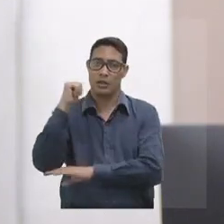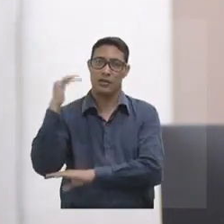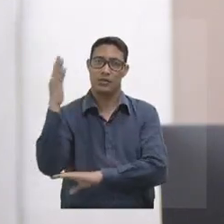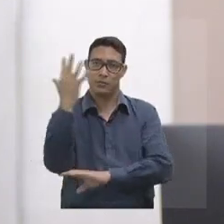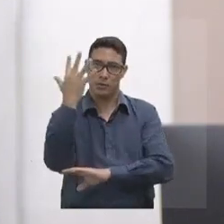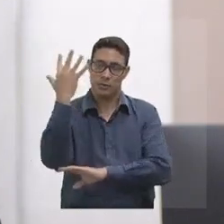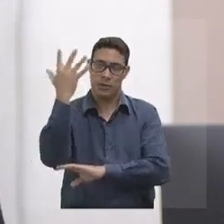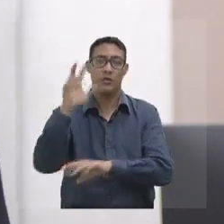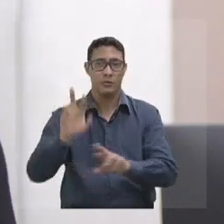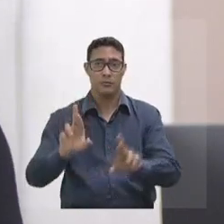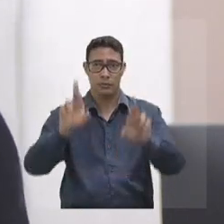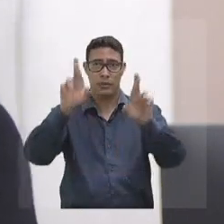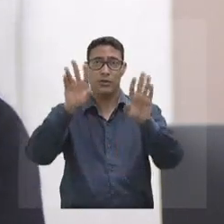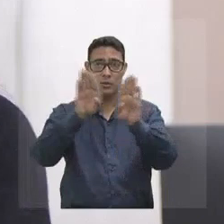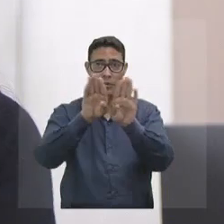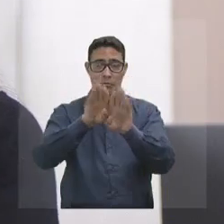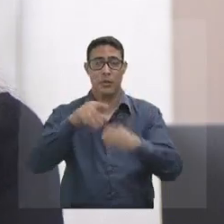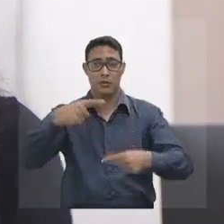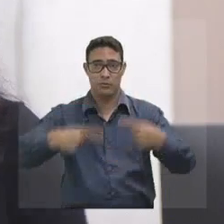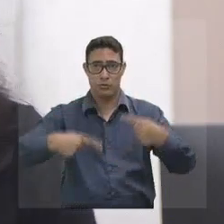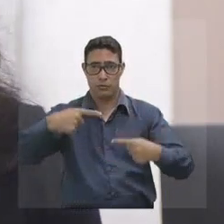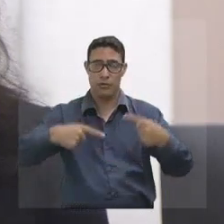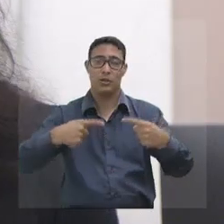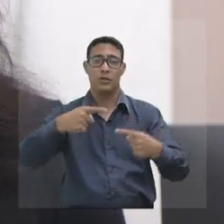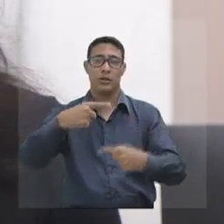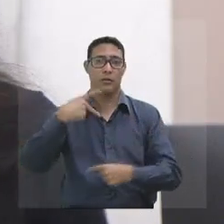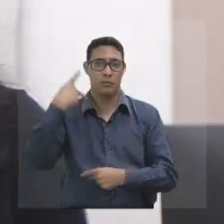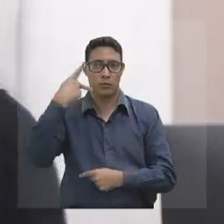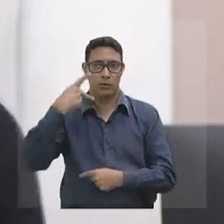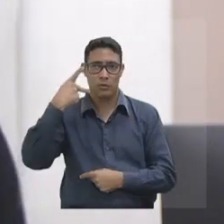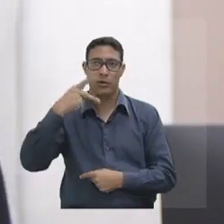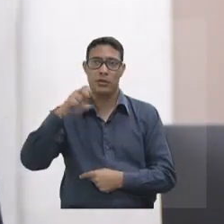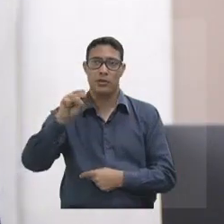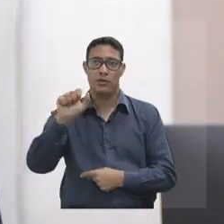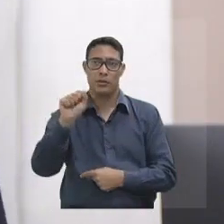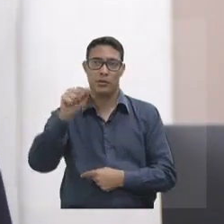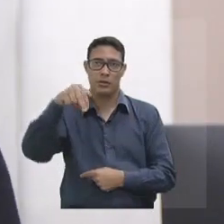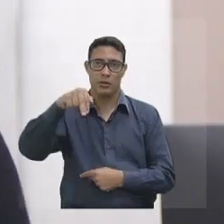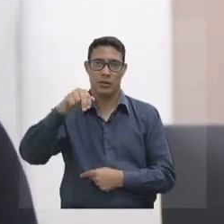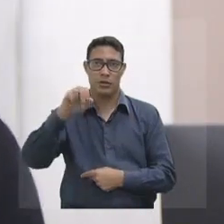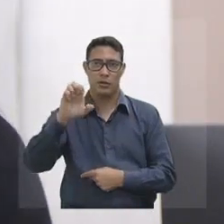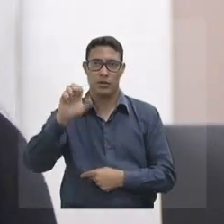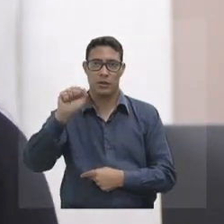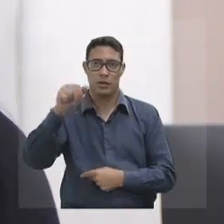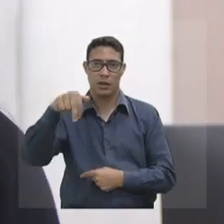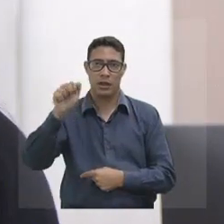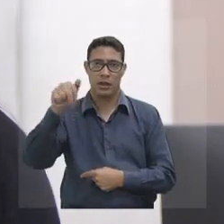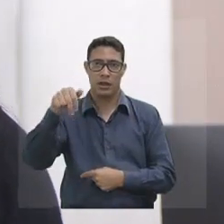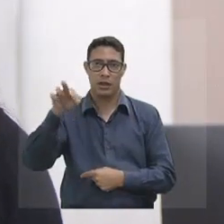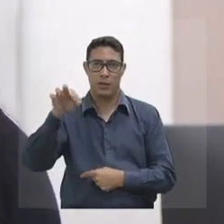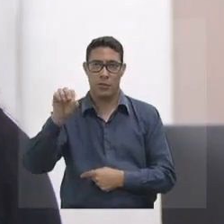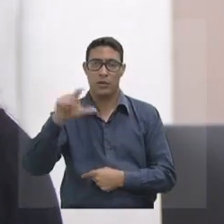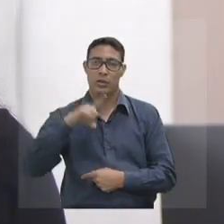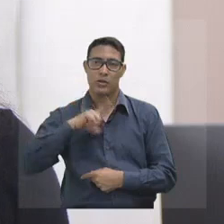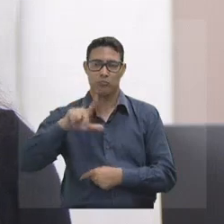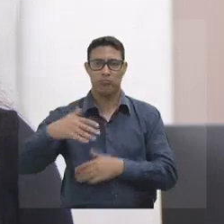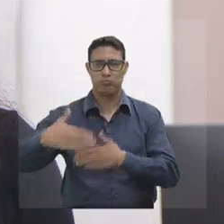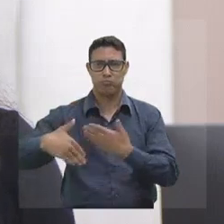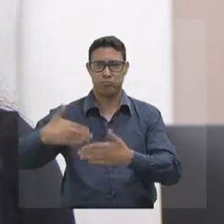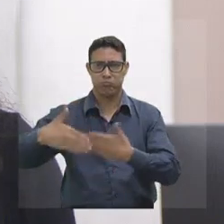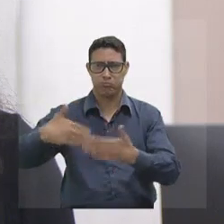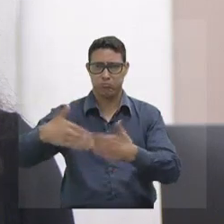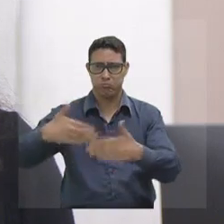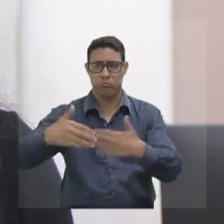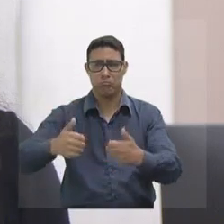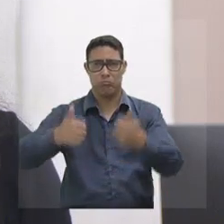competência legal da política pública de saneamento Então a gente tem trabalhado fortemente no avanço dessa política